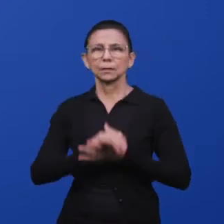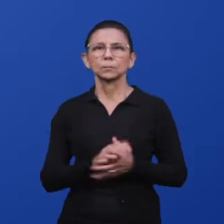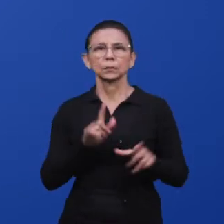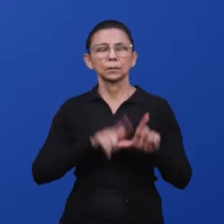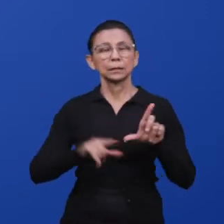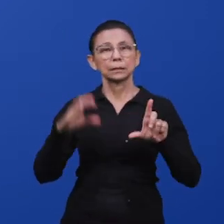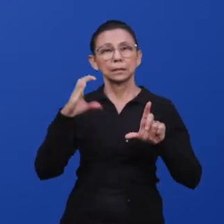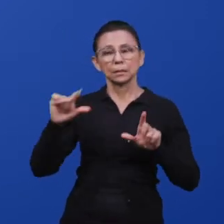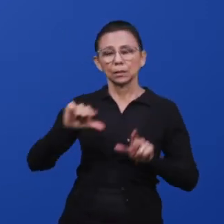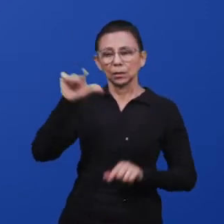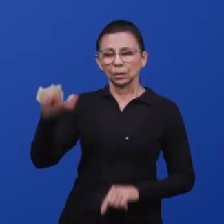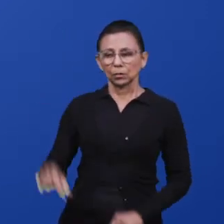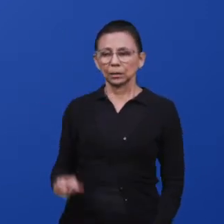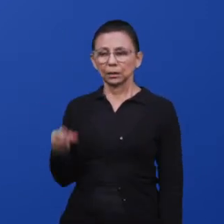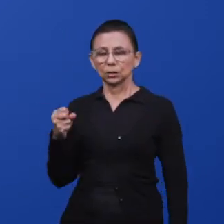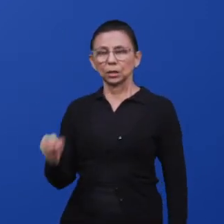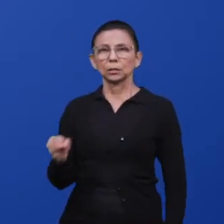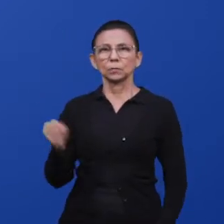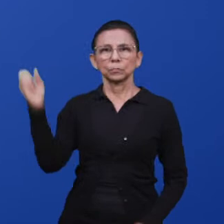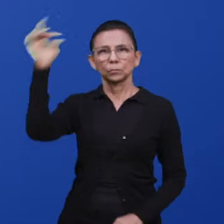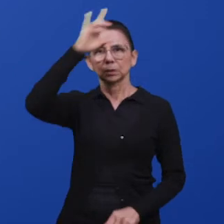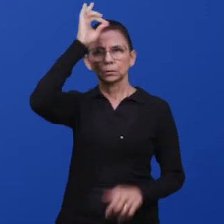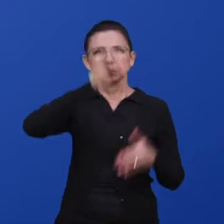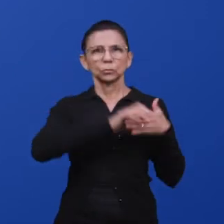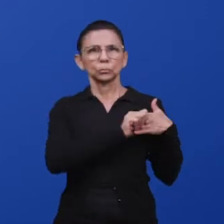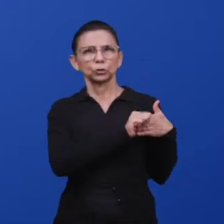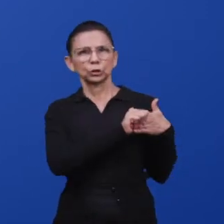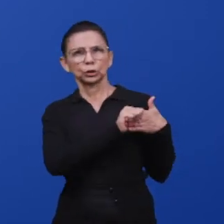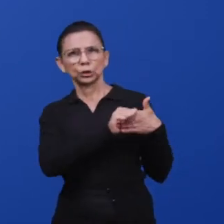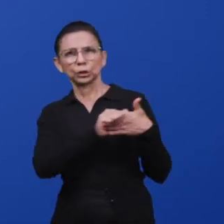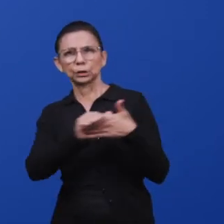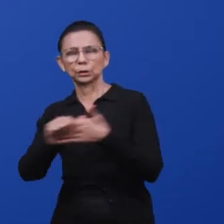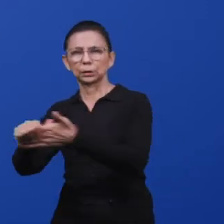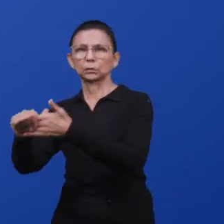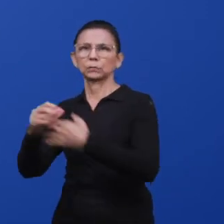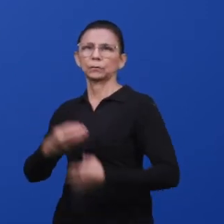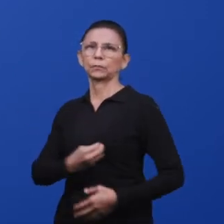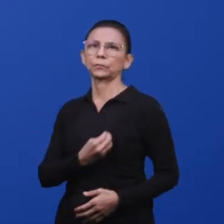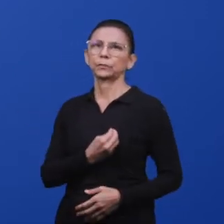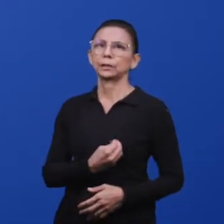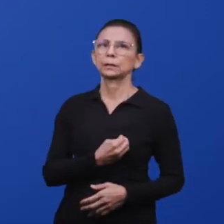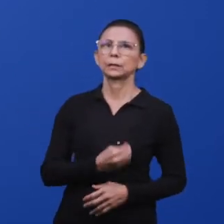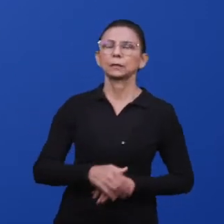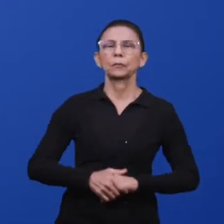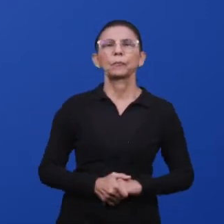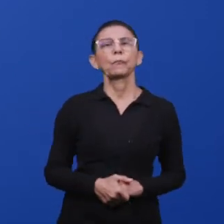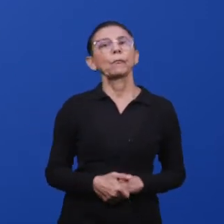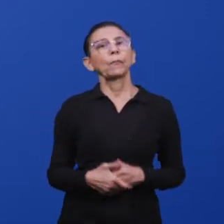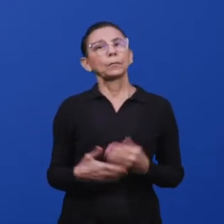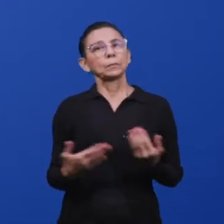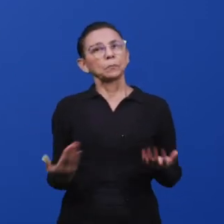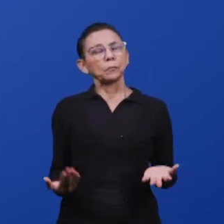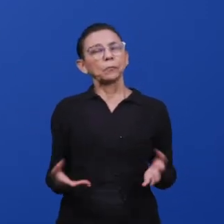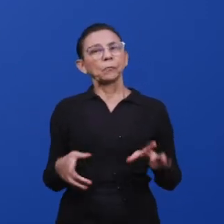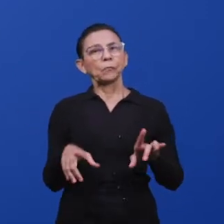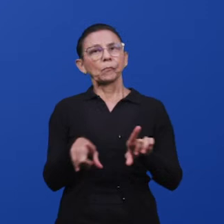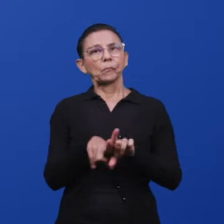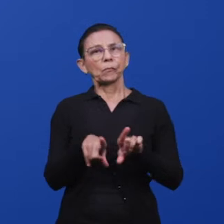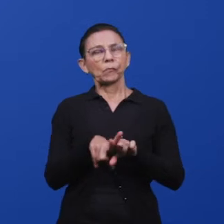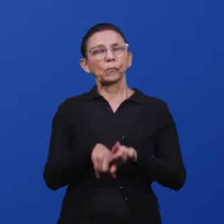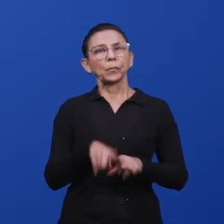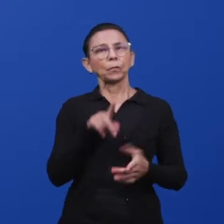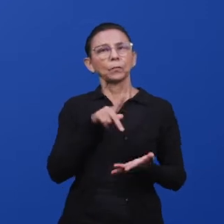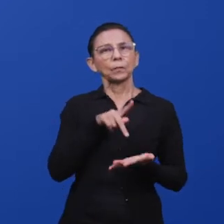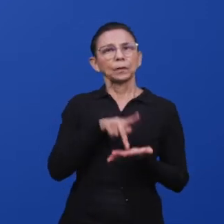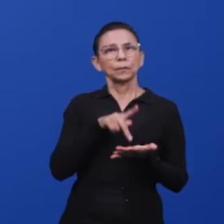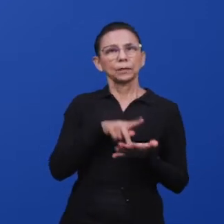cajado nas mãos, fala da direção do Espírito Santo, é ter o Senhor conduzindo as nossas vidas. A ação da Trindade, que é os lombos cingidos com a